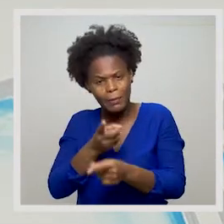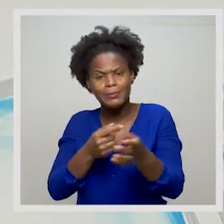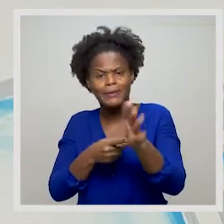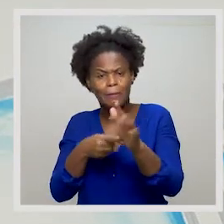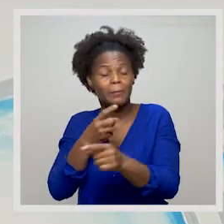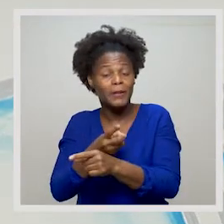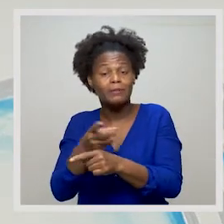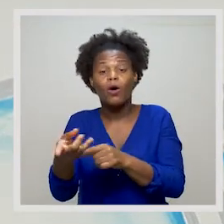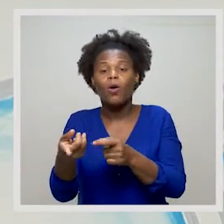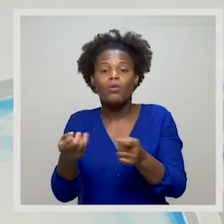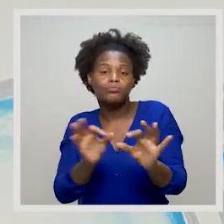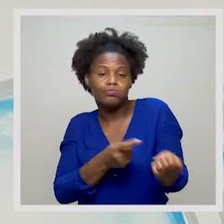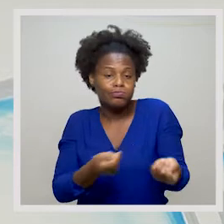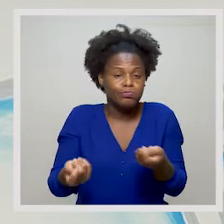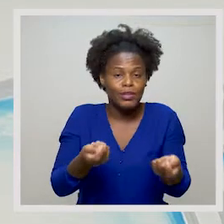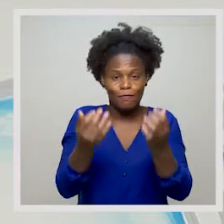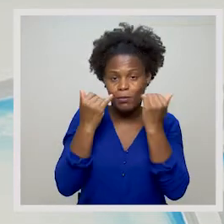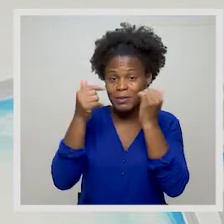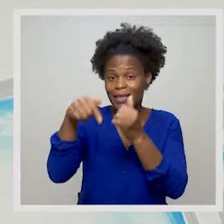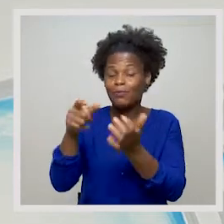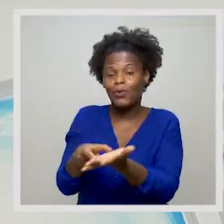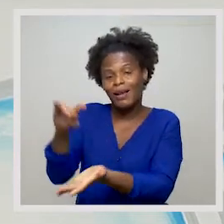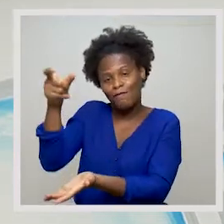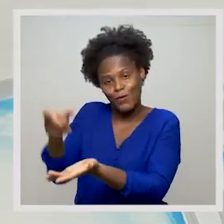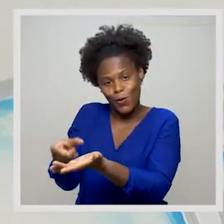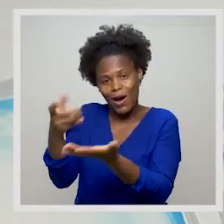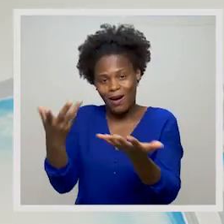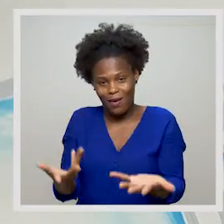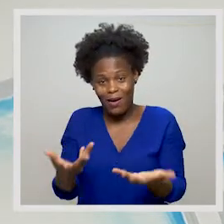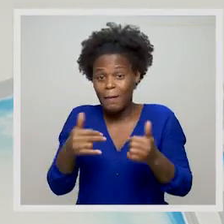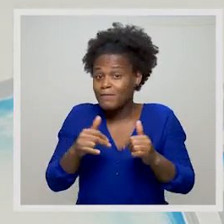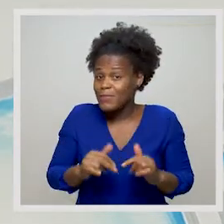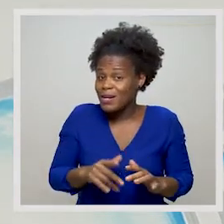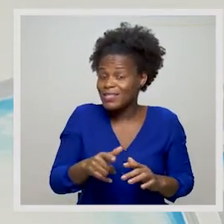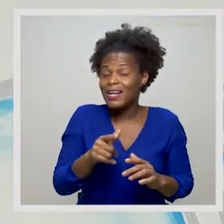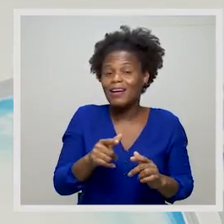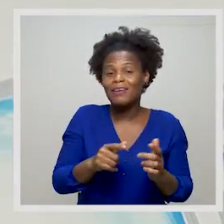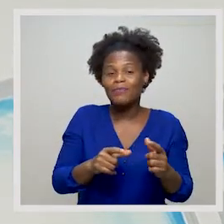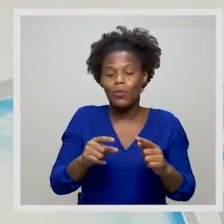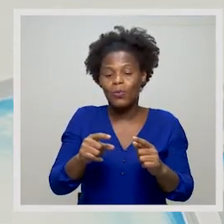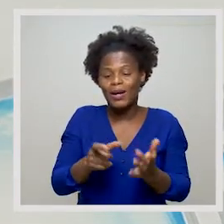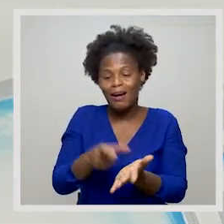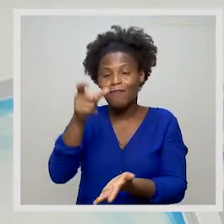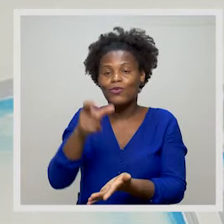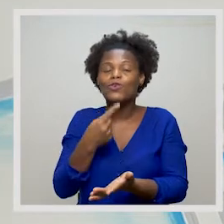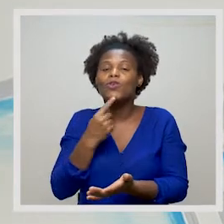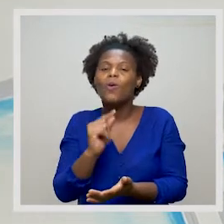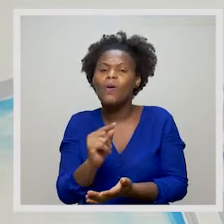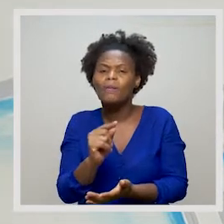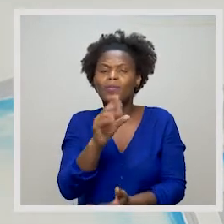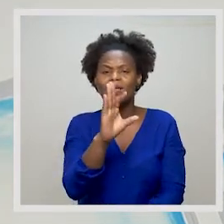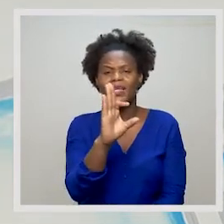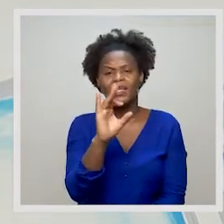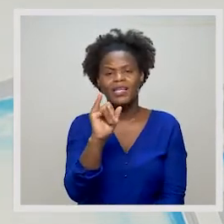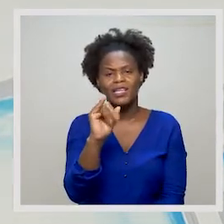o mesmo exemplo e organizar os dados num gráfico. Só que o gráfico aqui nós damos o